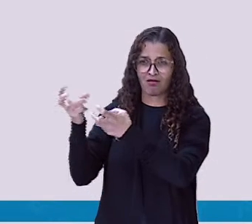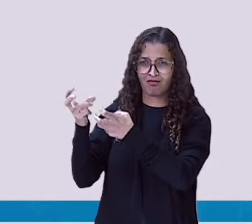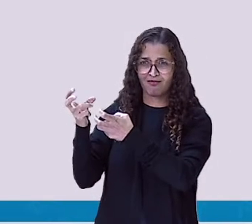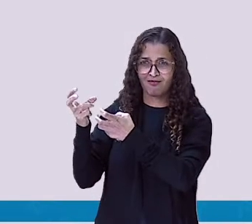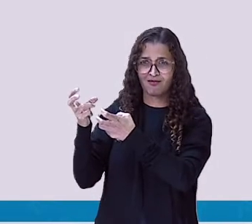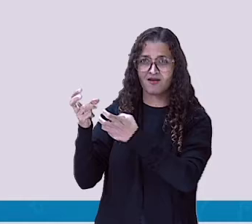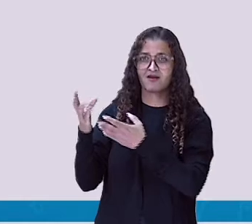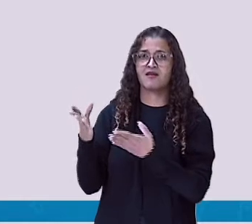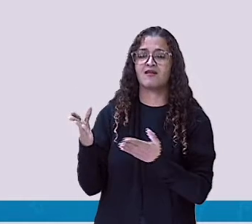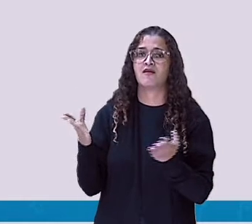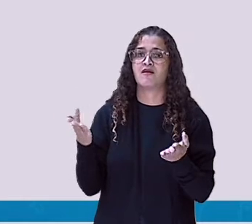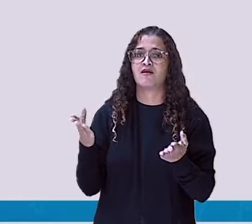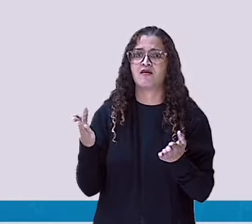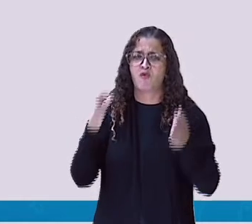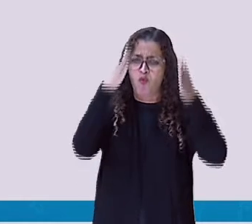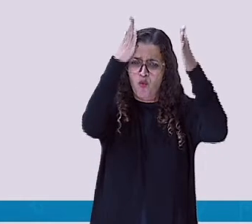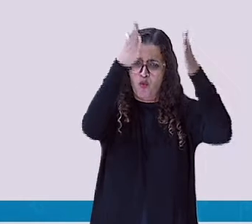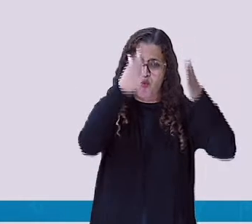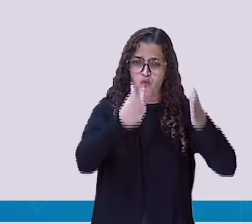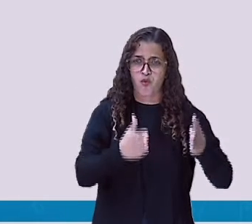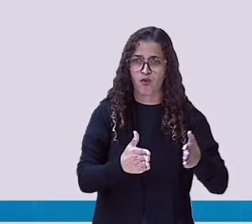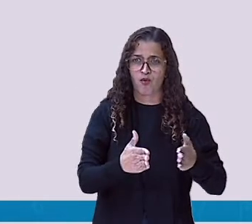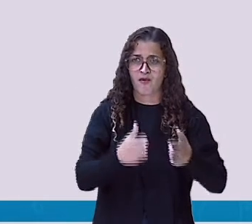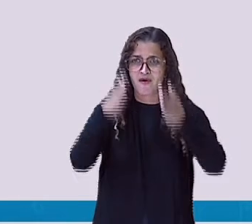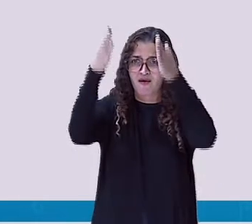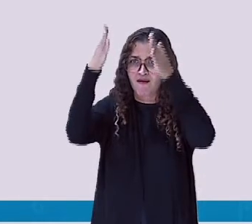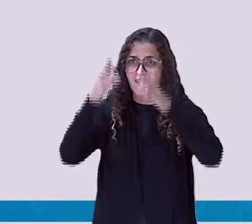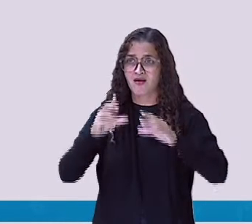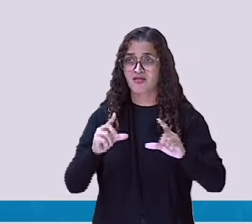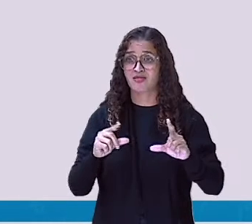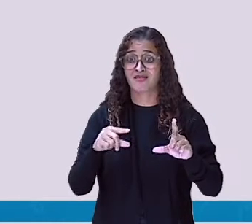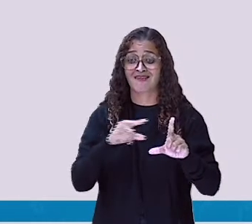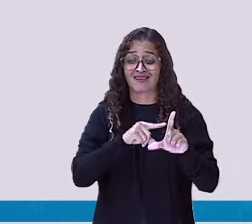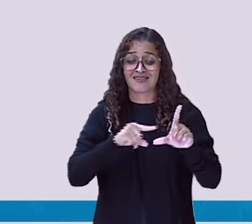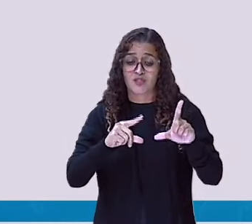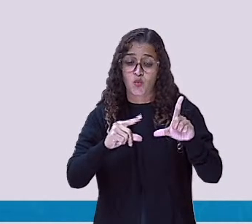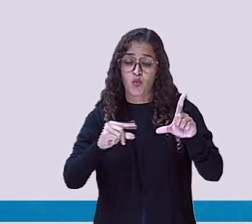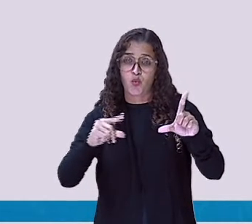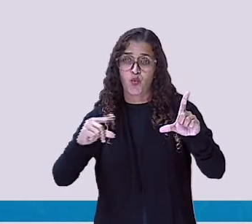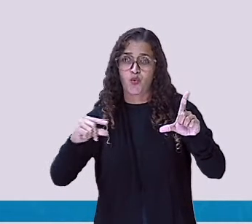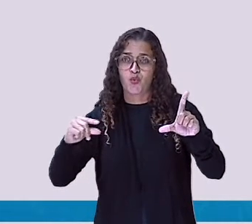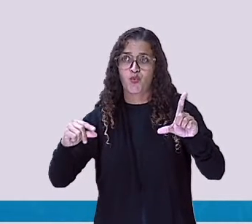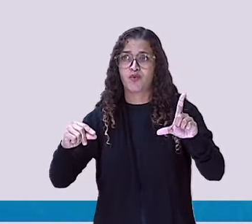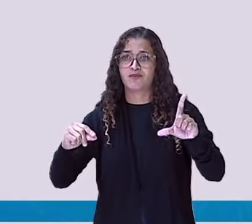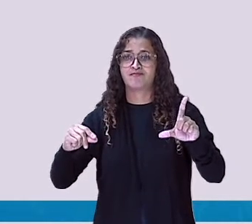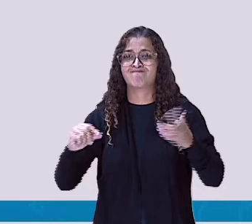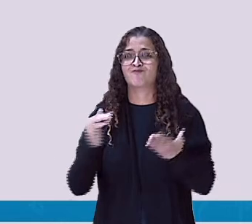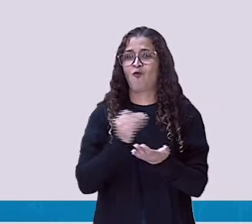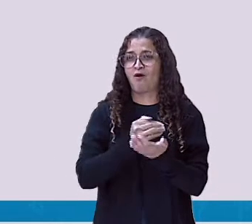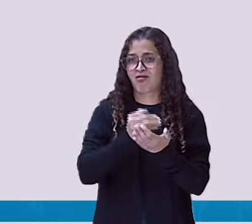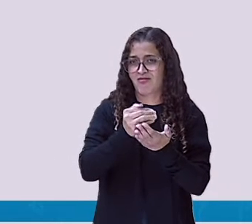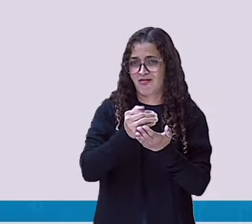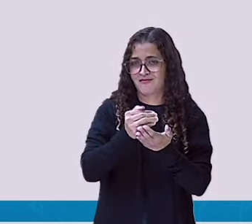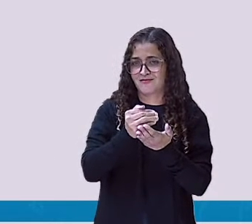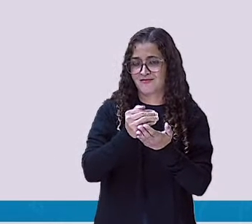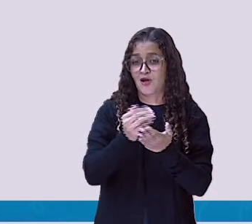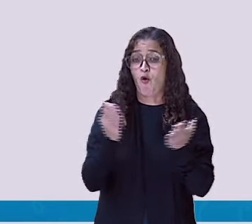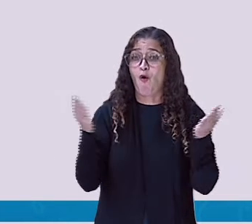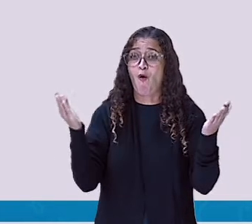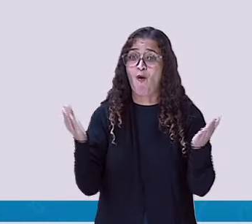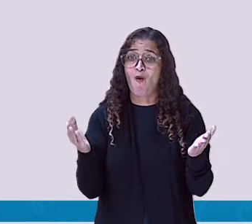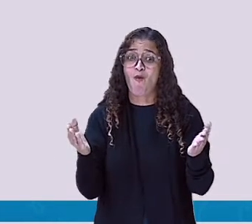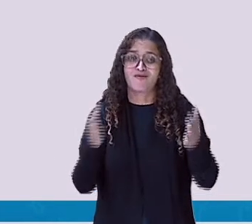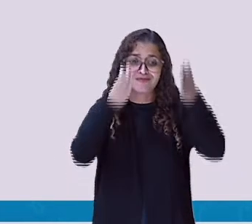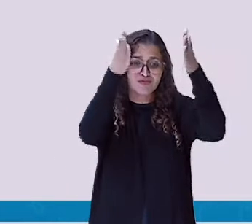vertical. A coluna ficando na vertical, a legenda, ela tem que partir do início da coluna. Vamos